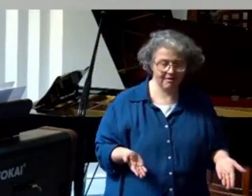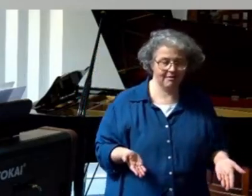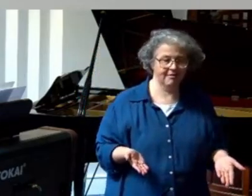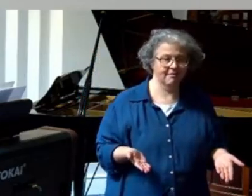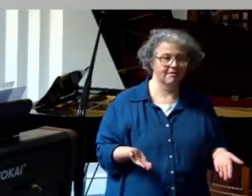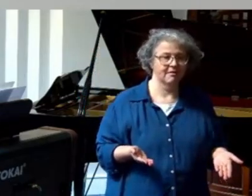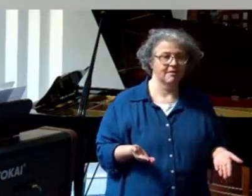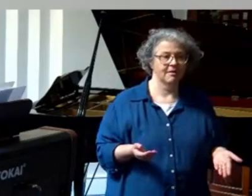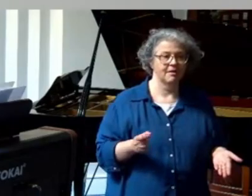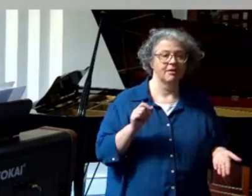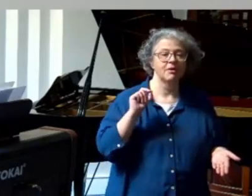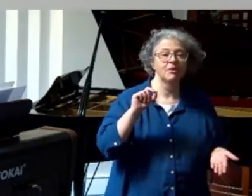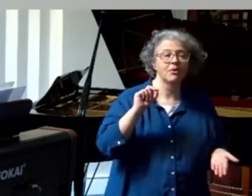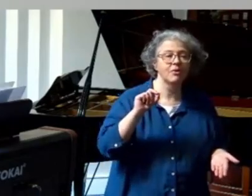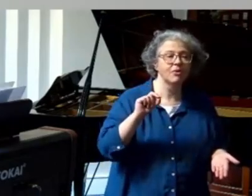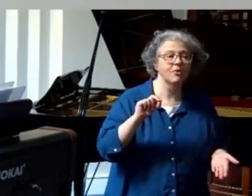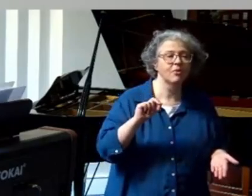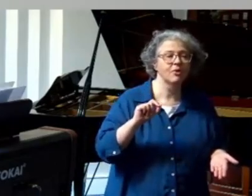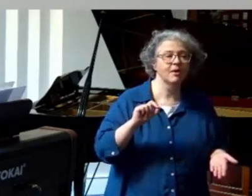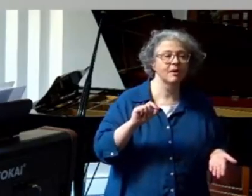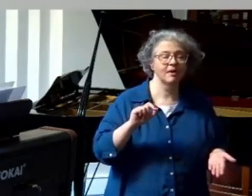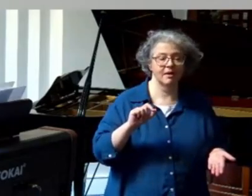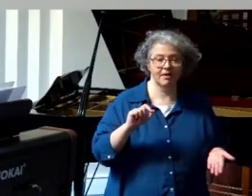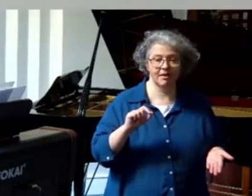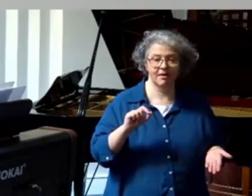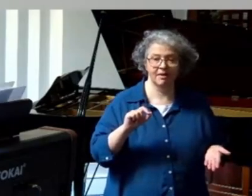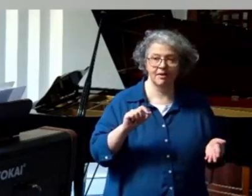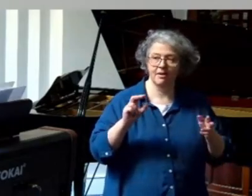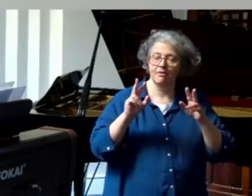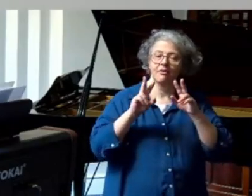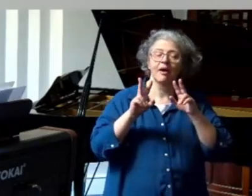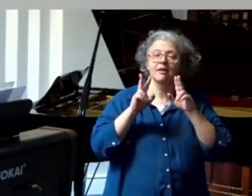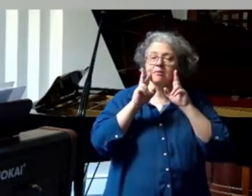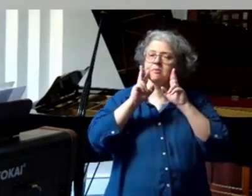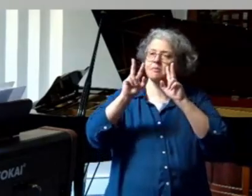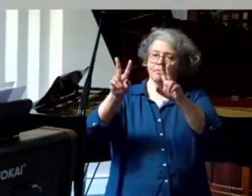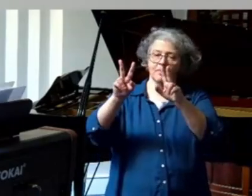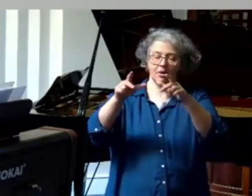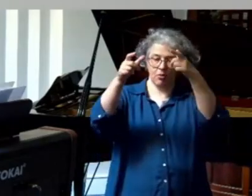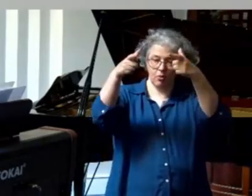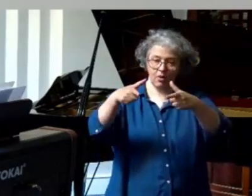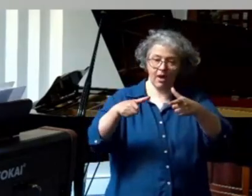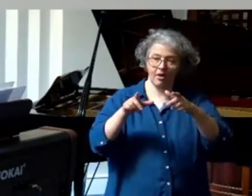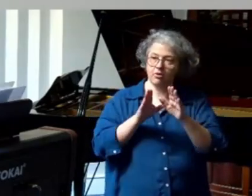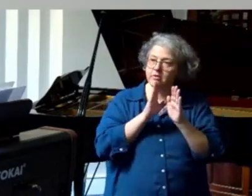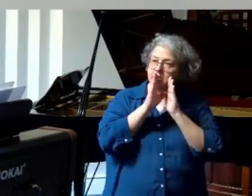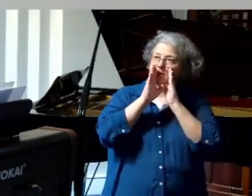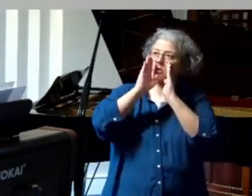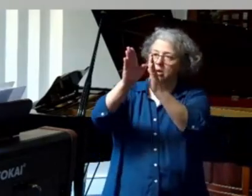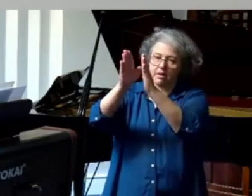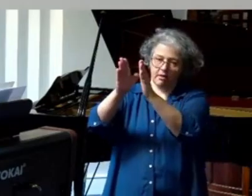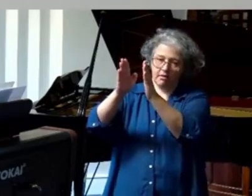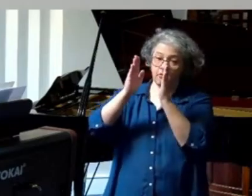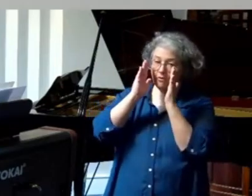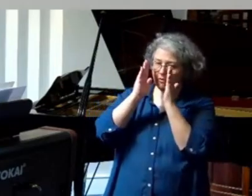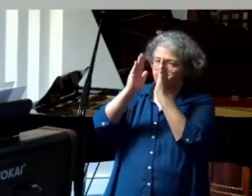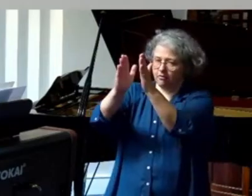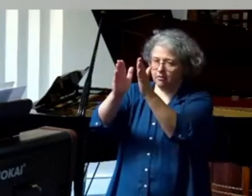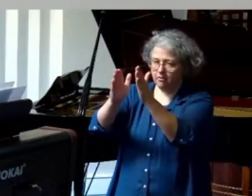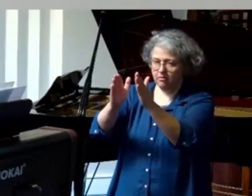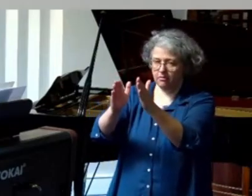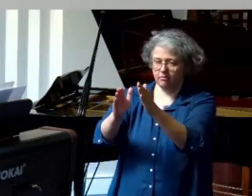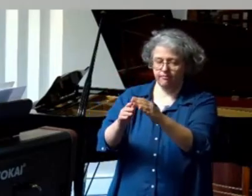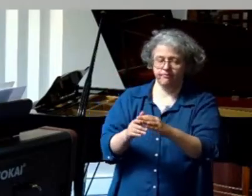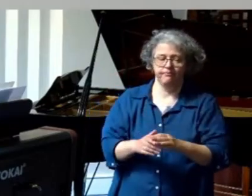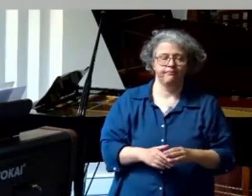vai determinar? Para onde vocês estiverem olhando. Tem um autor bíblico que escreveu no livro aos